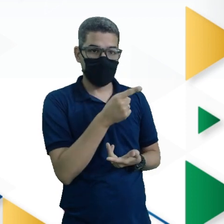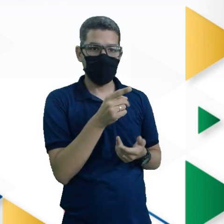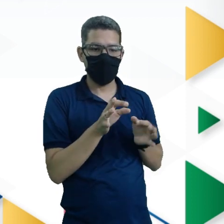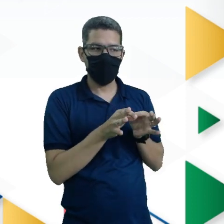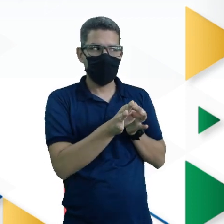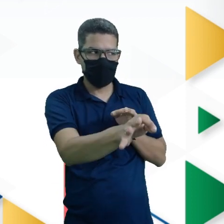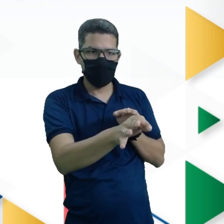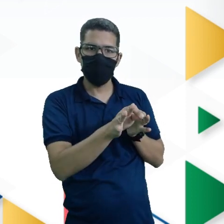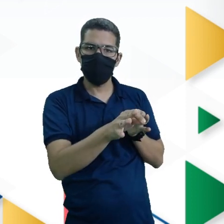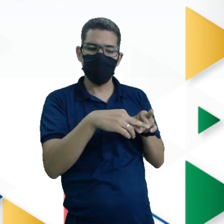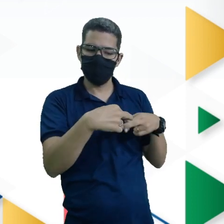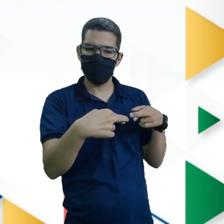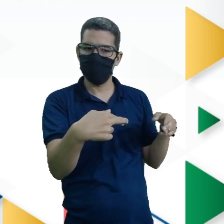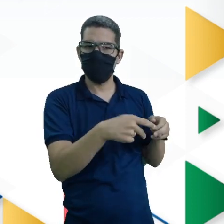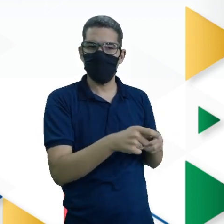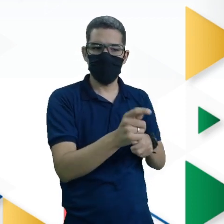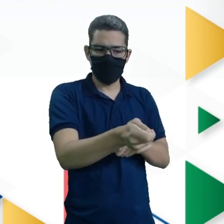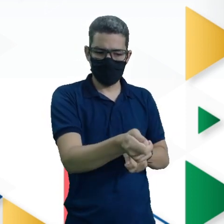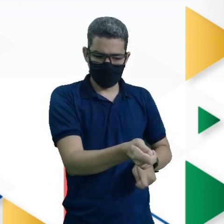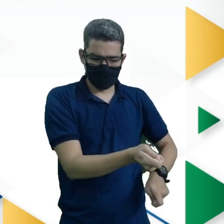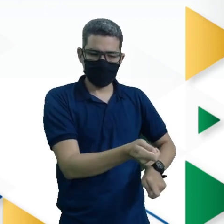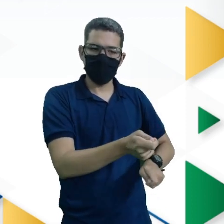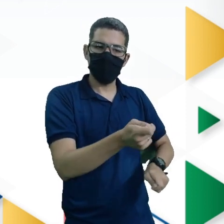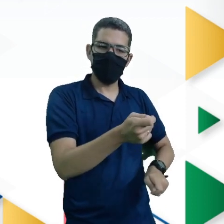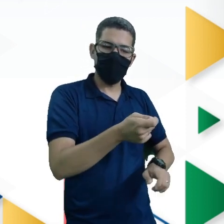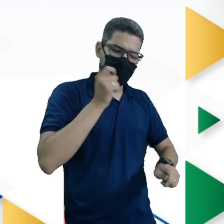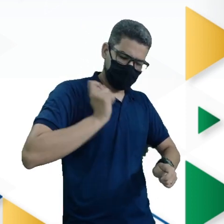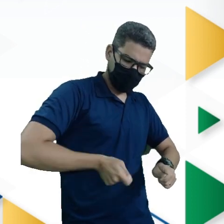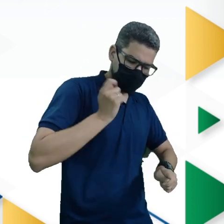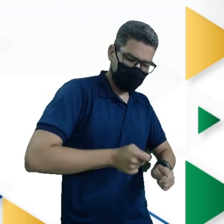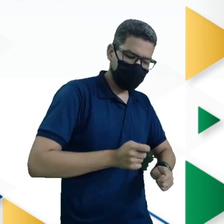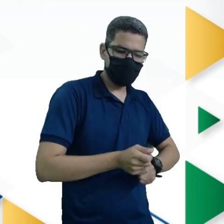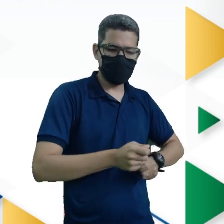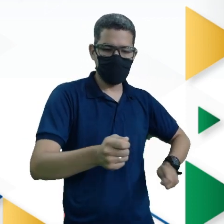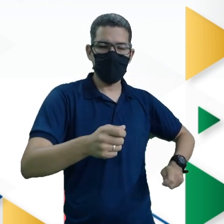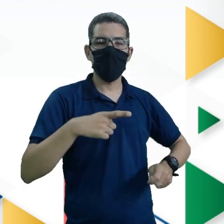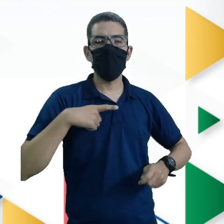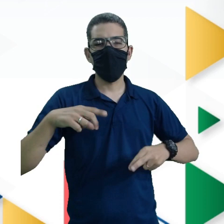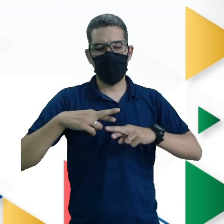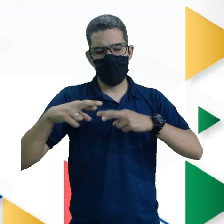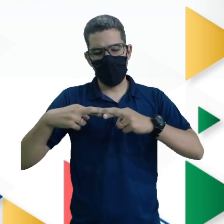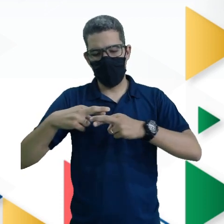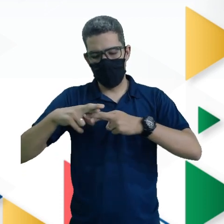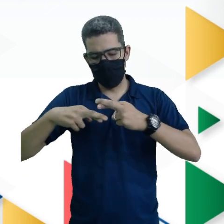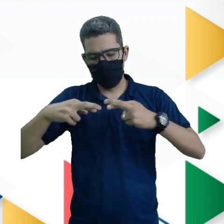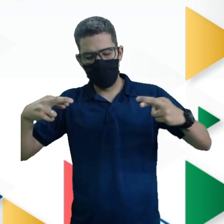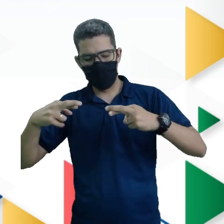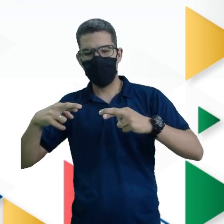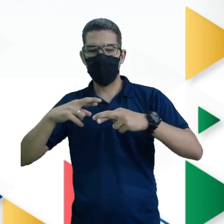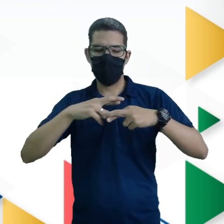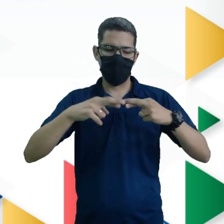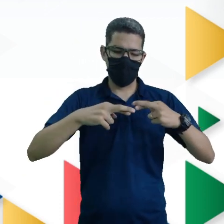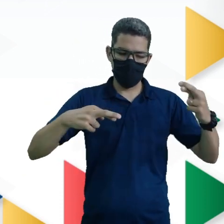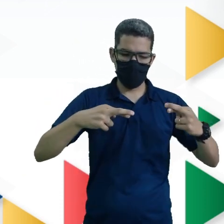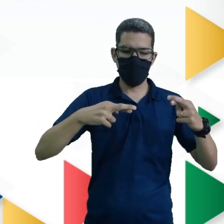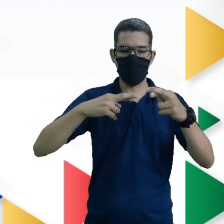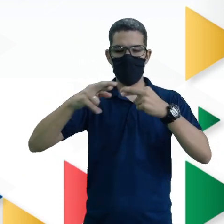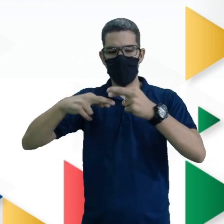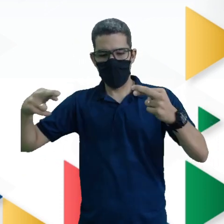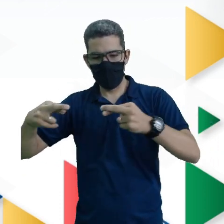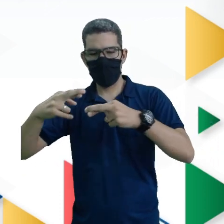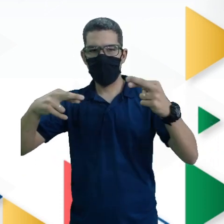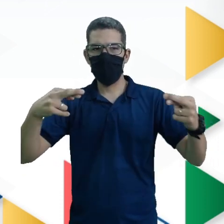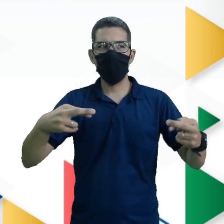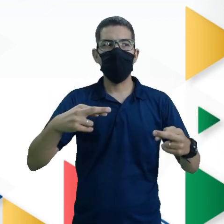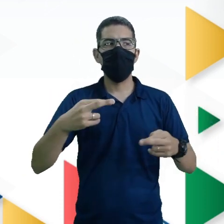eles mediam exatamente utilizando essa referência de 5 nós para 4 nós para 3 nós, ou o